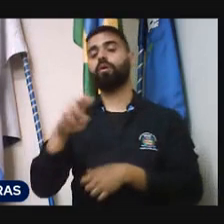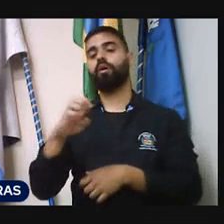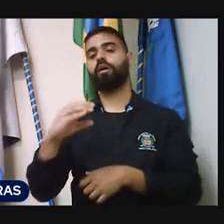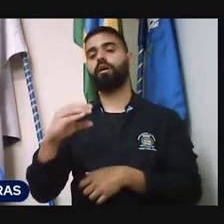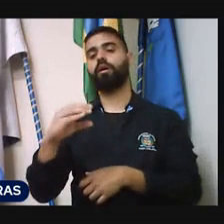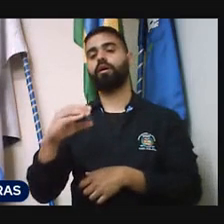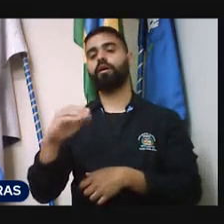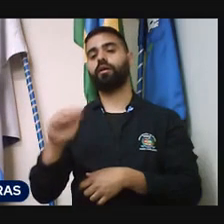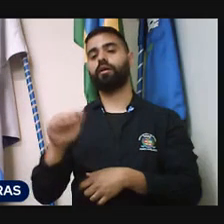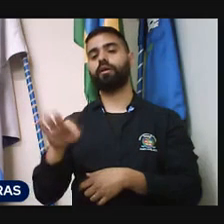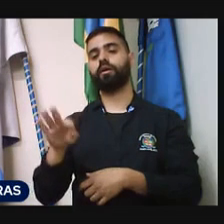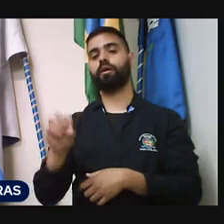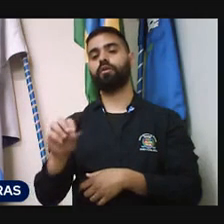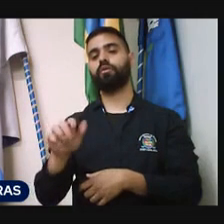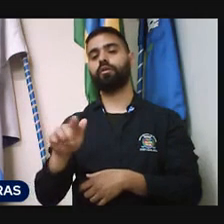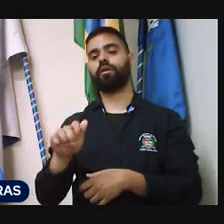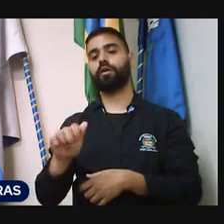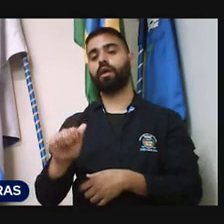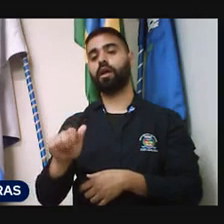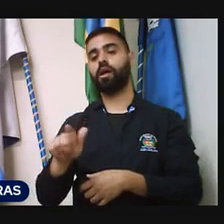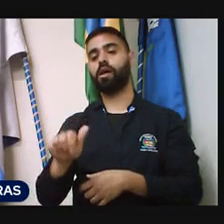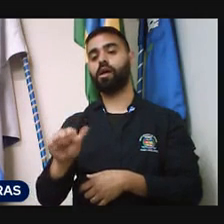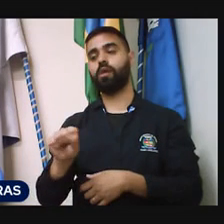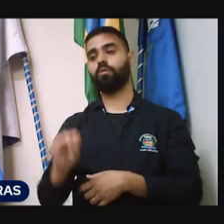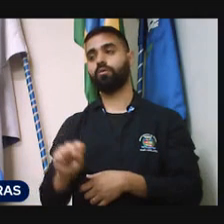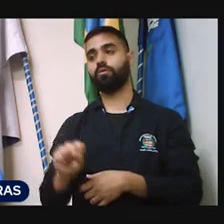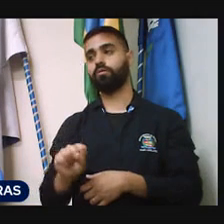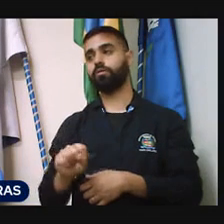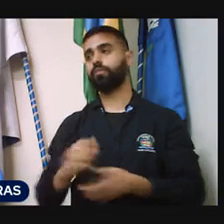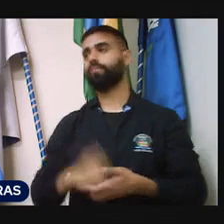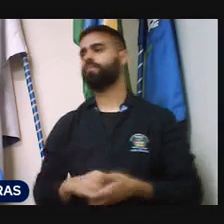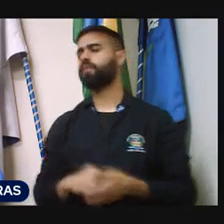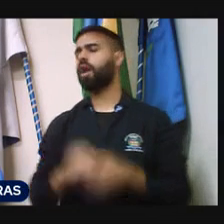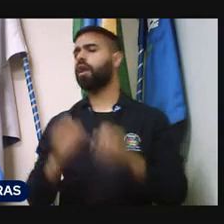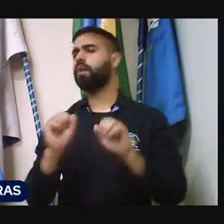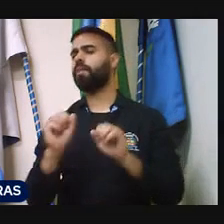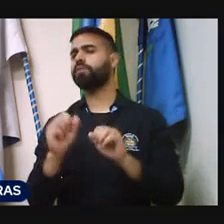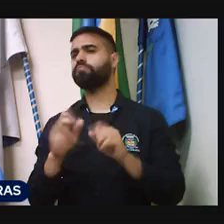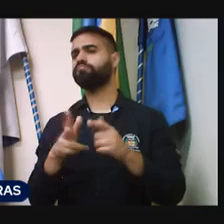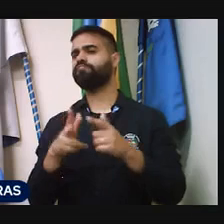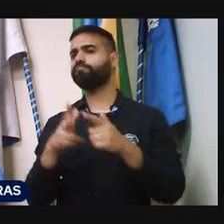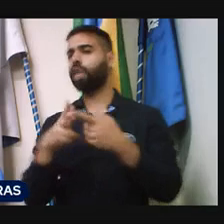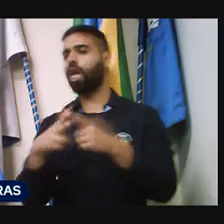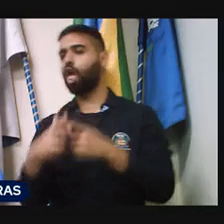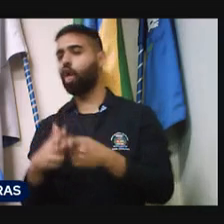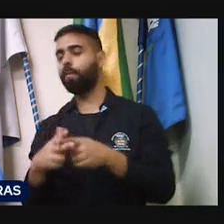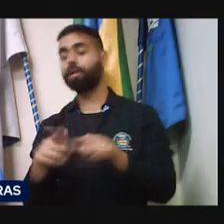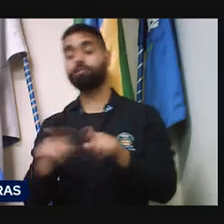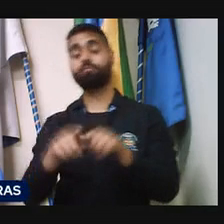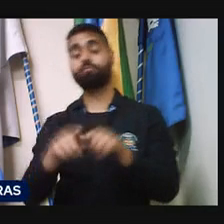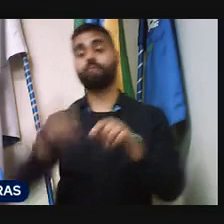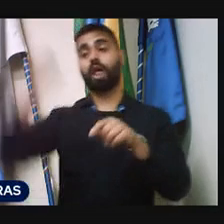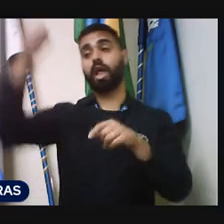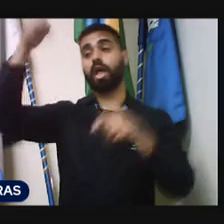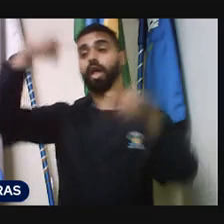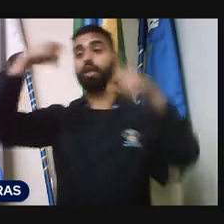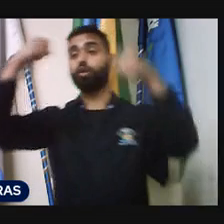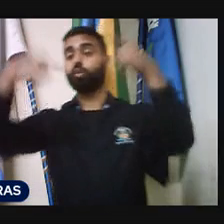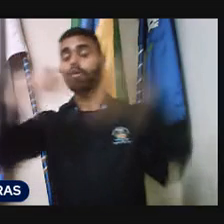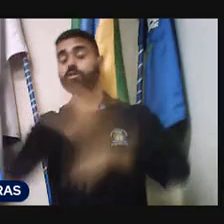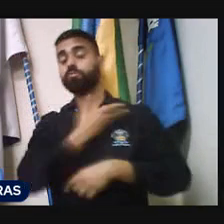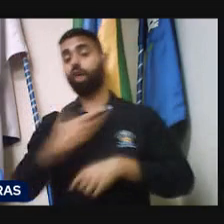rb7 Valença Santa Isabel do Rio Preto para complemento da manutenção da iluminação pública